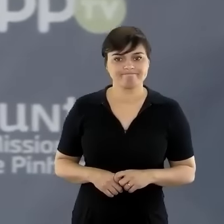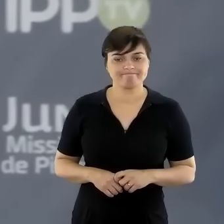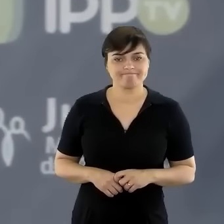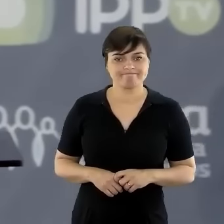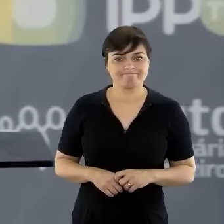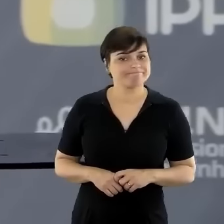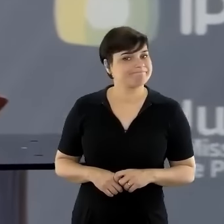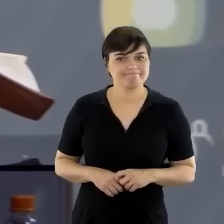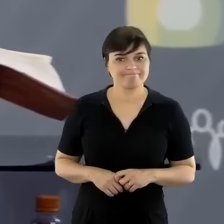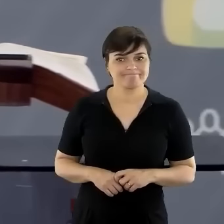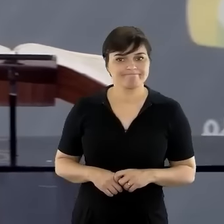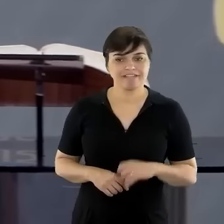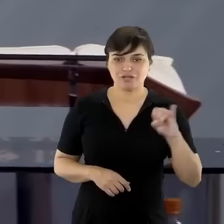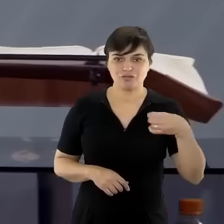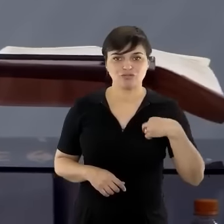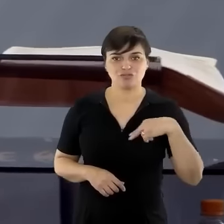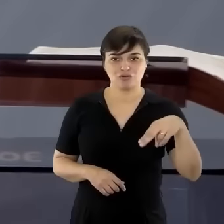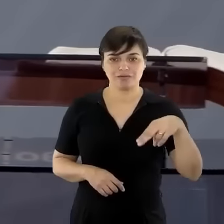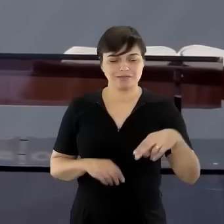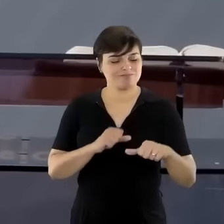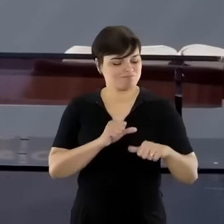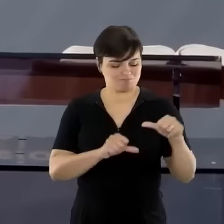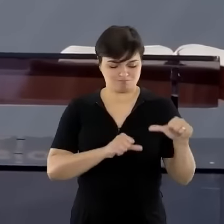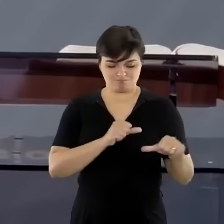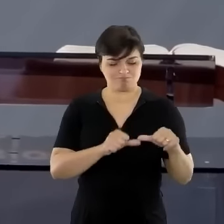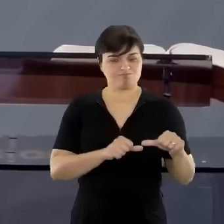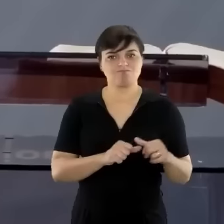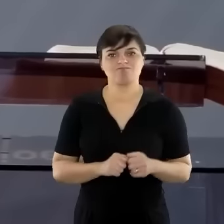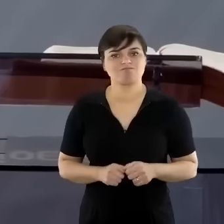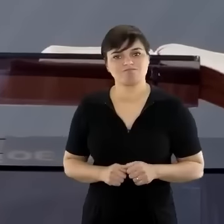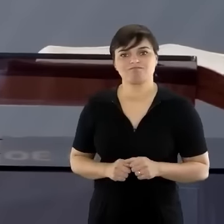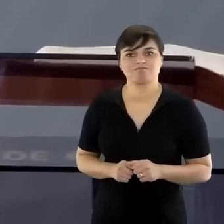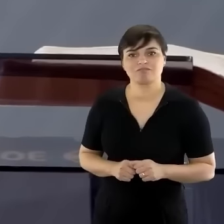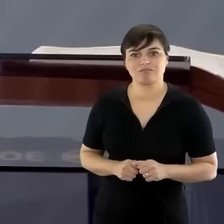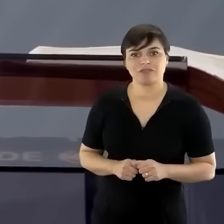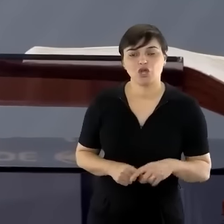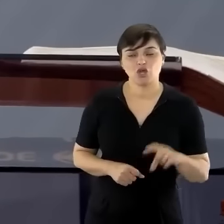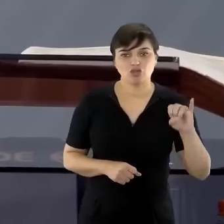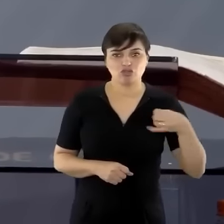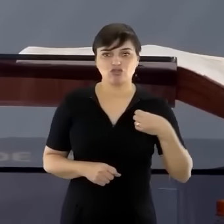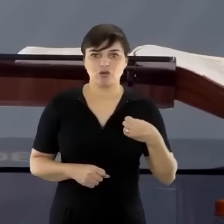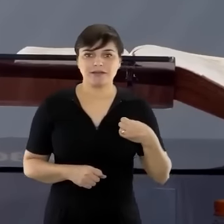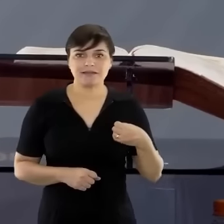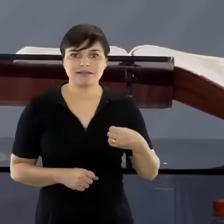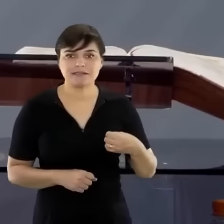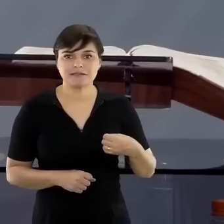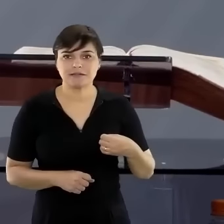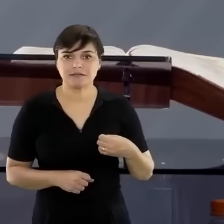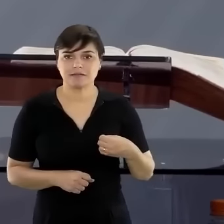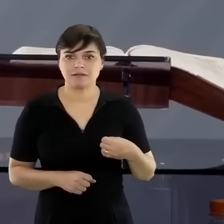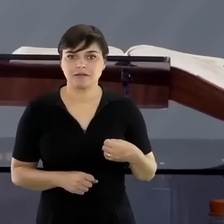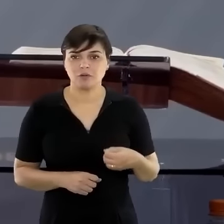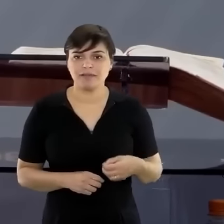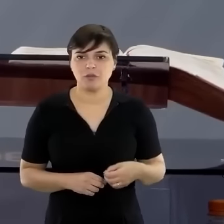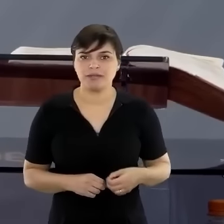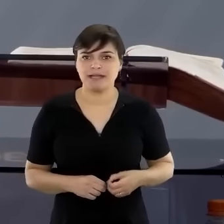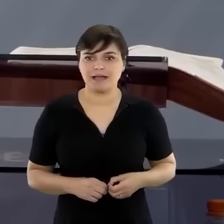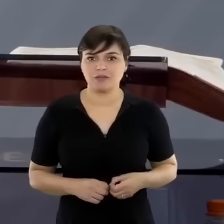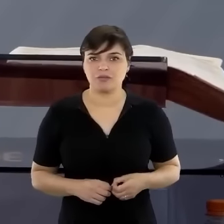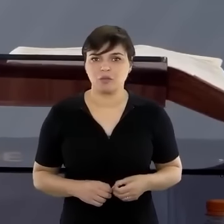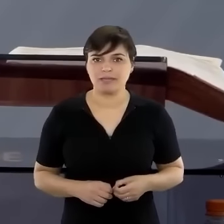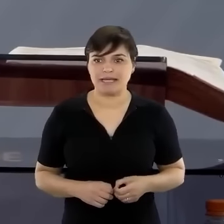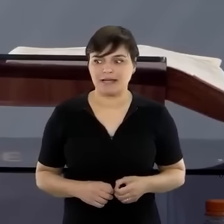ele não muda ele obedece a força eue não muda mas espera